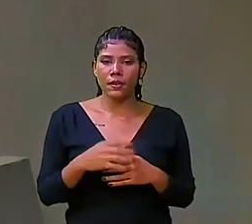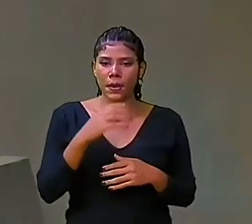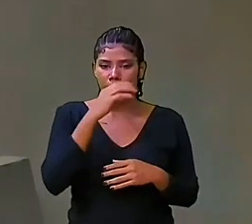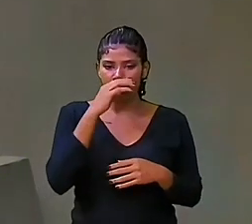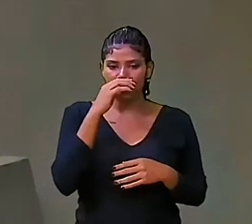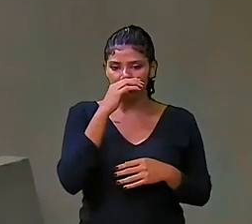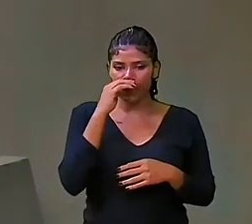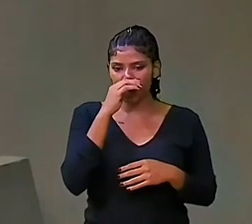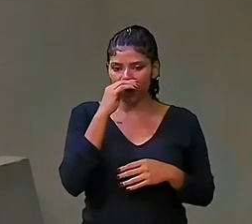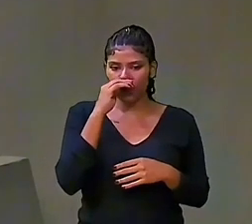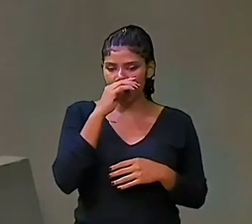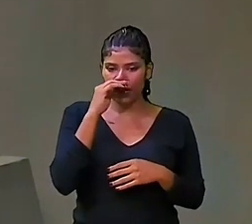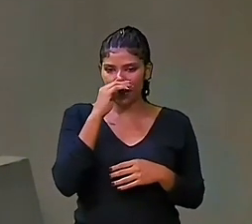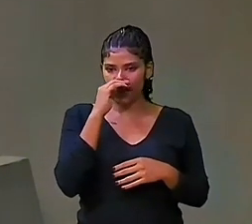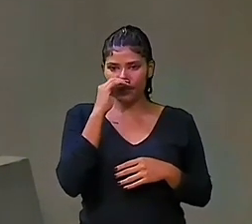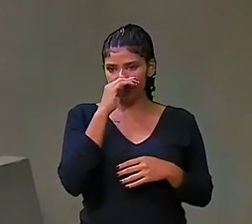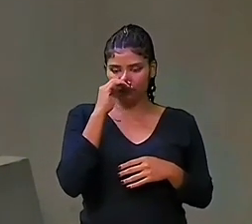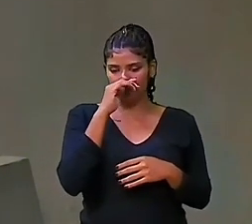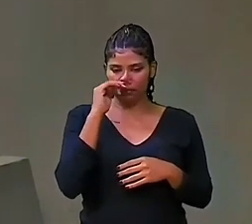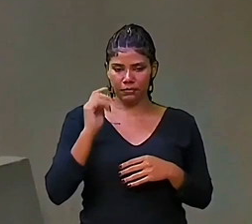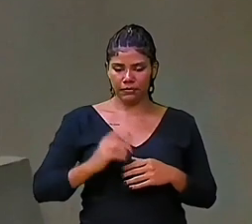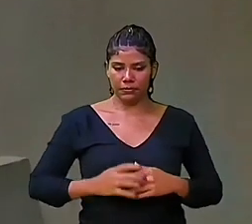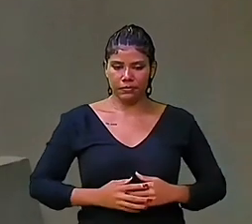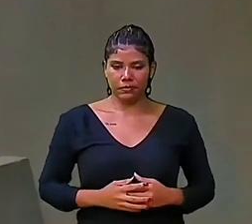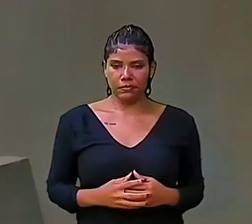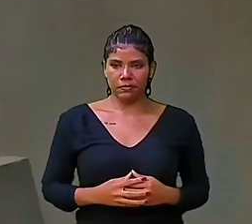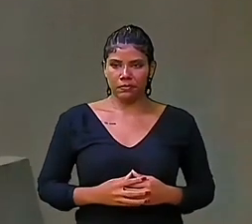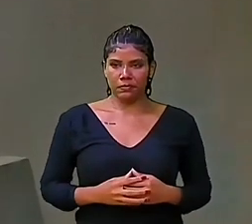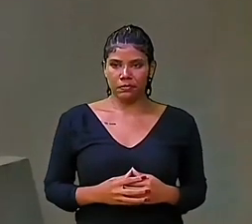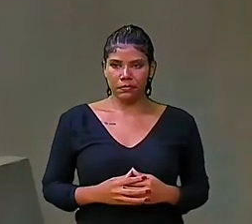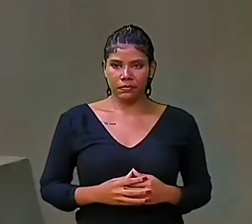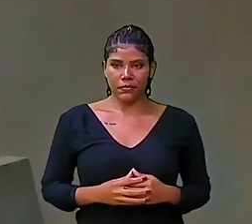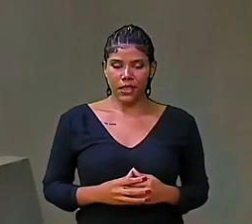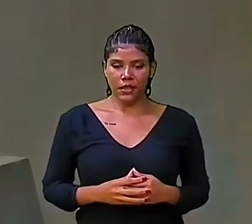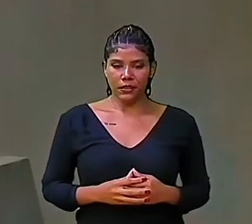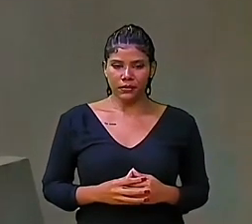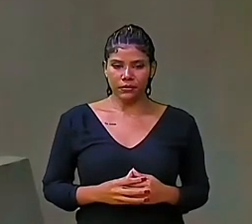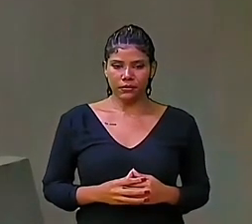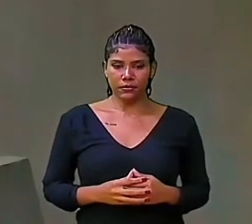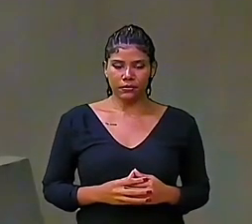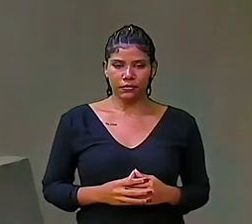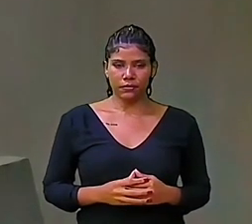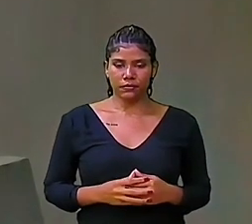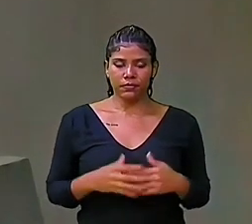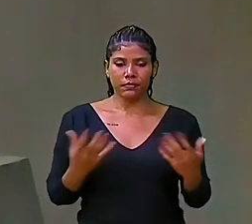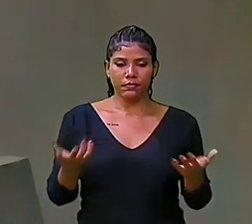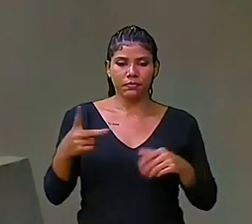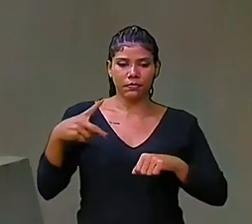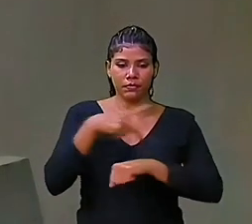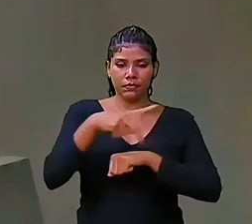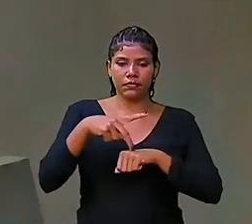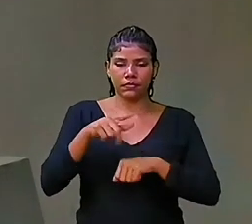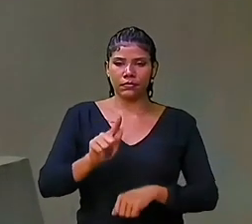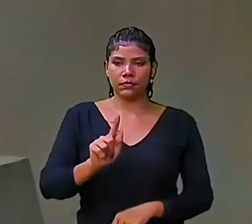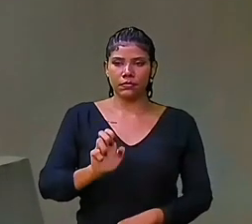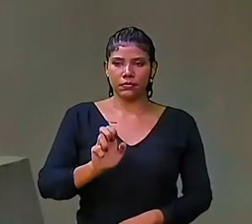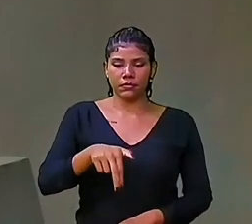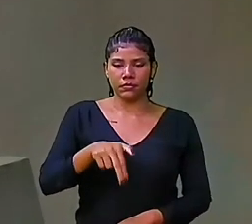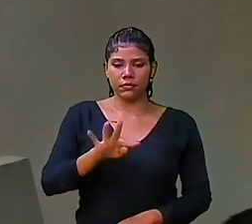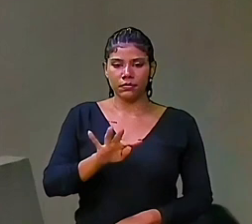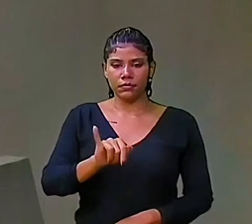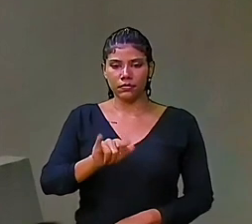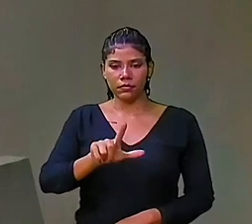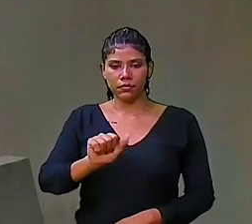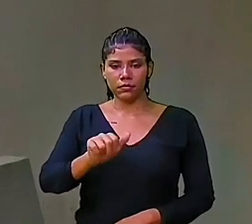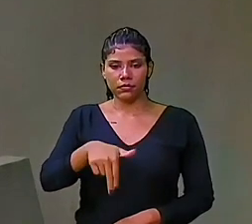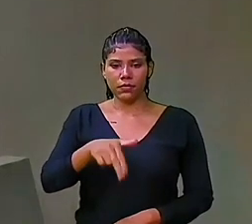a militar, vão ocupar praças e ruas. Aqui na Praça da Gentilândia, um conjunto de mulheres, a maioria mulheres